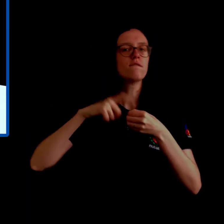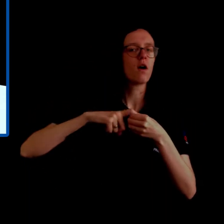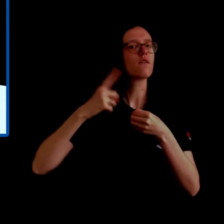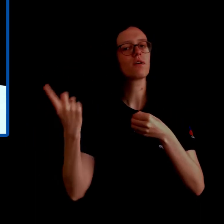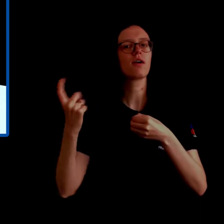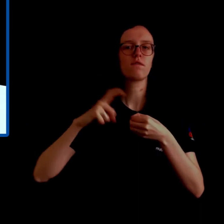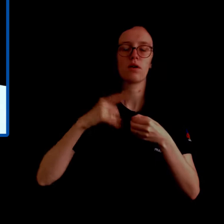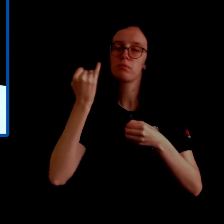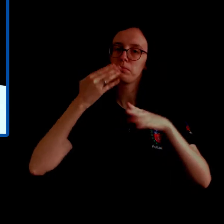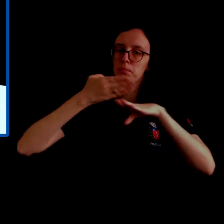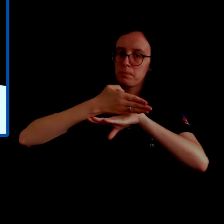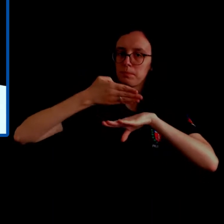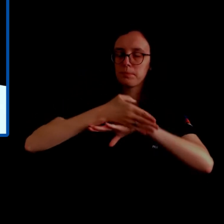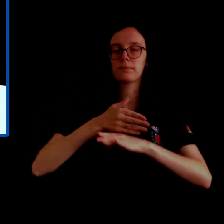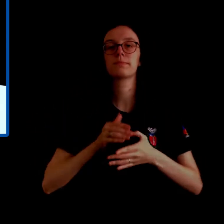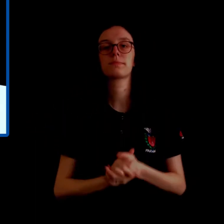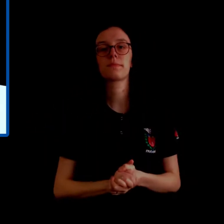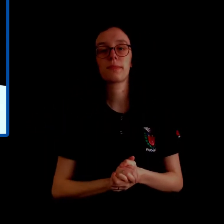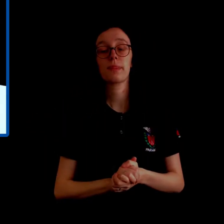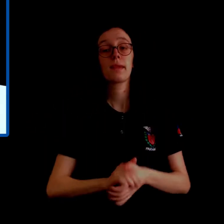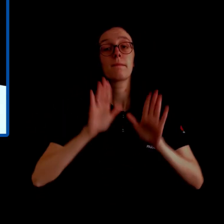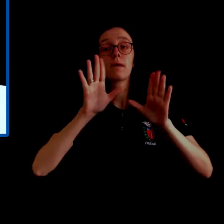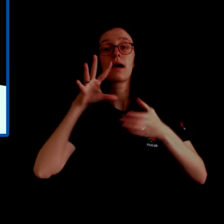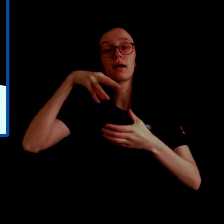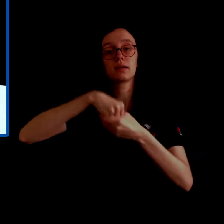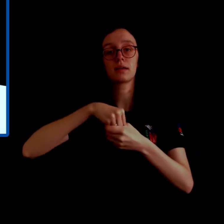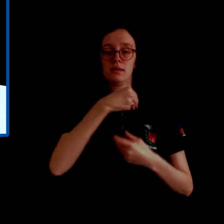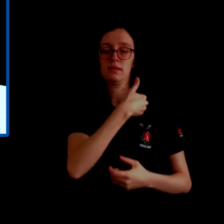Porém, dentro do estado, nós temos